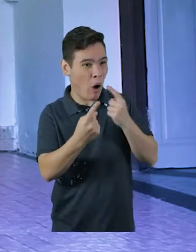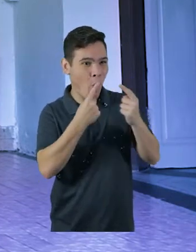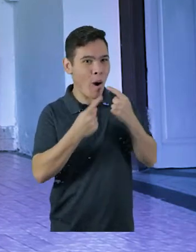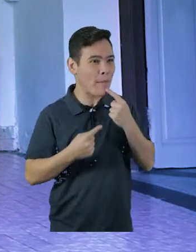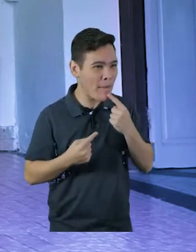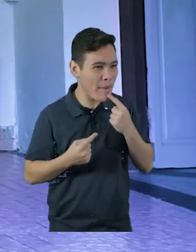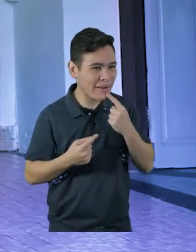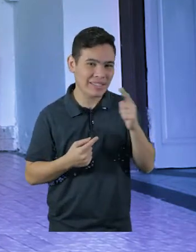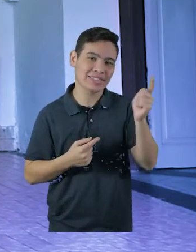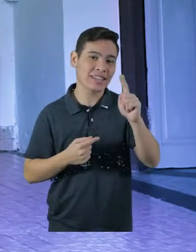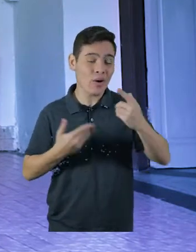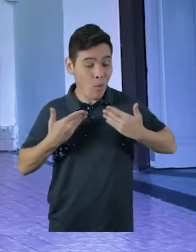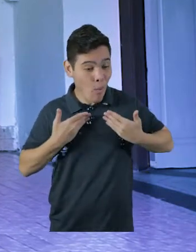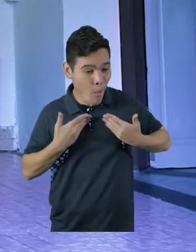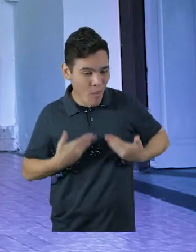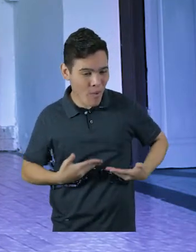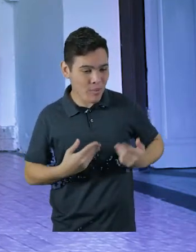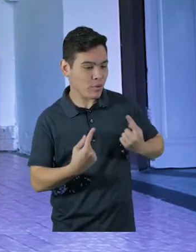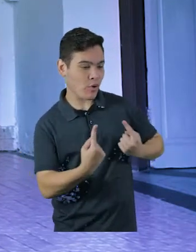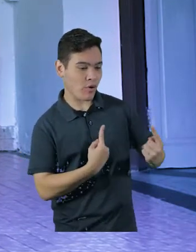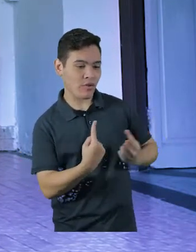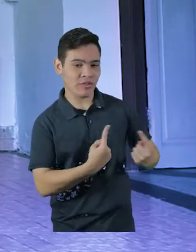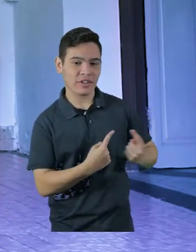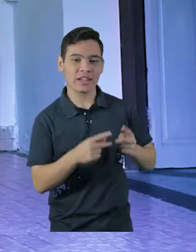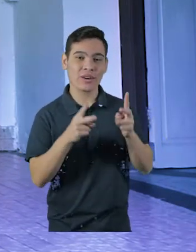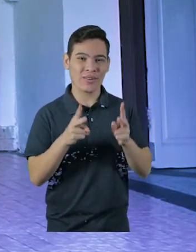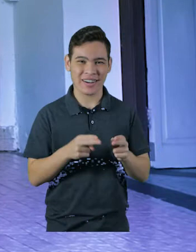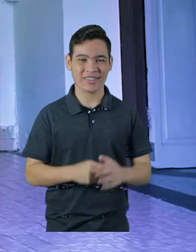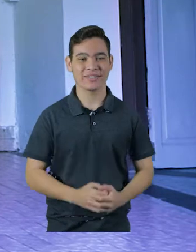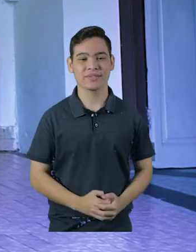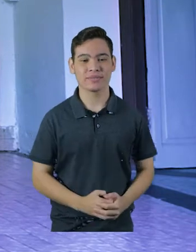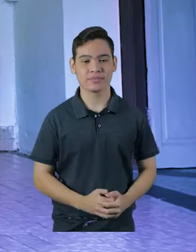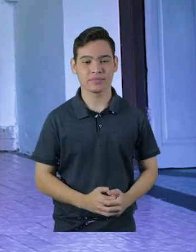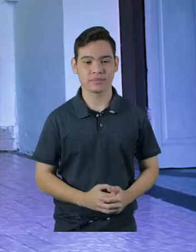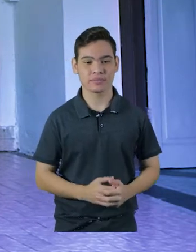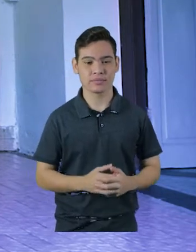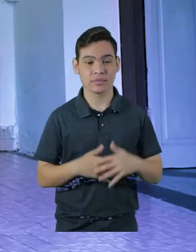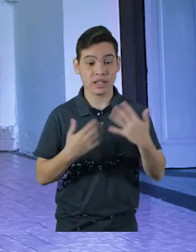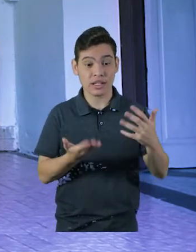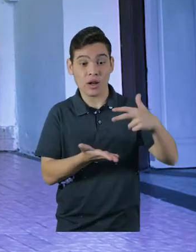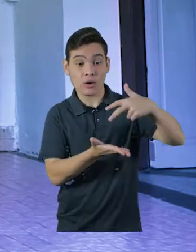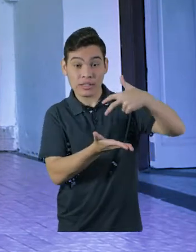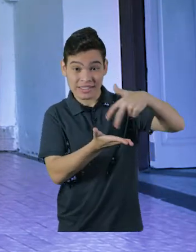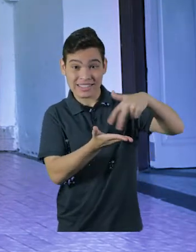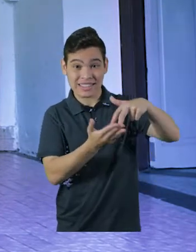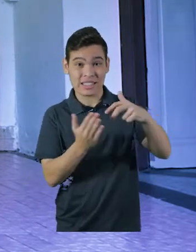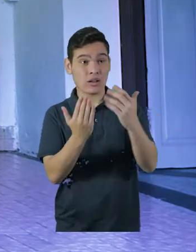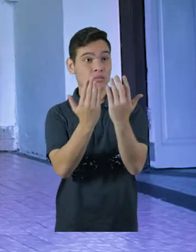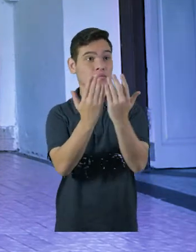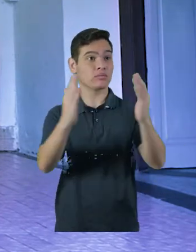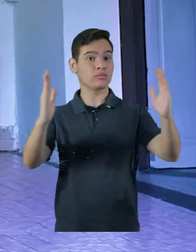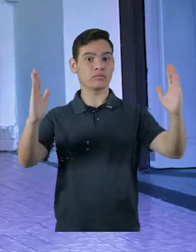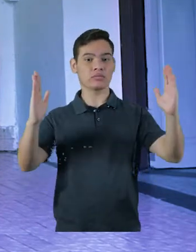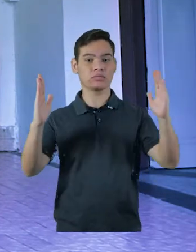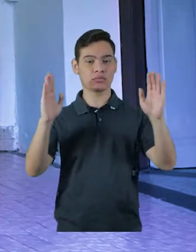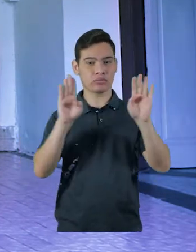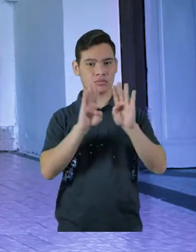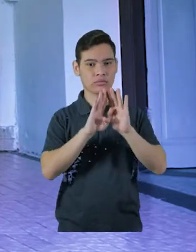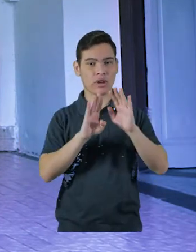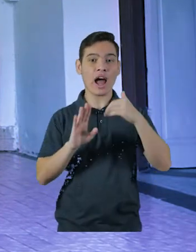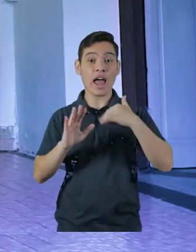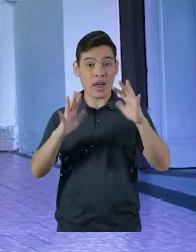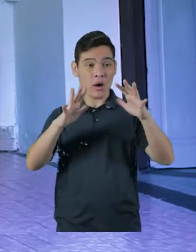cadeira, desse objeto. Eu estou então dançando com o espaço em volta. Eu ainda não toco a